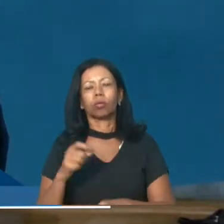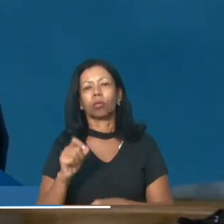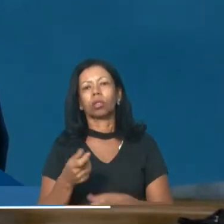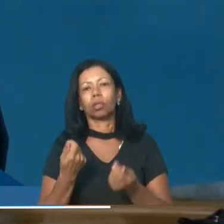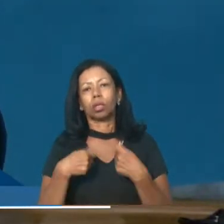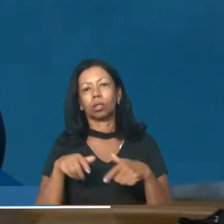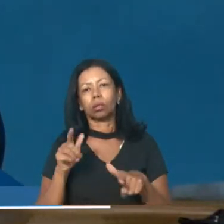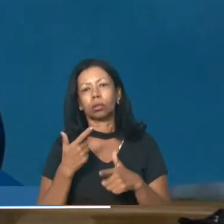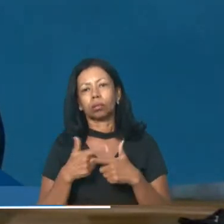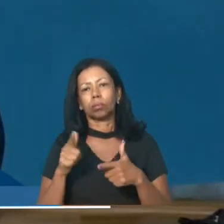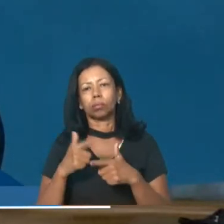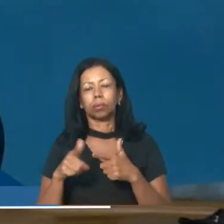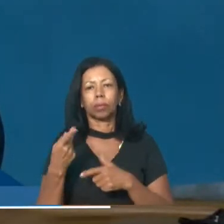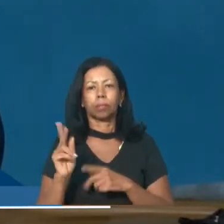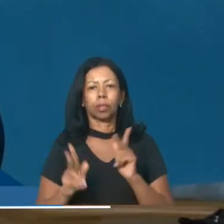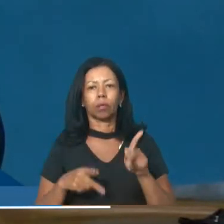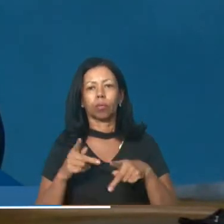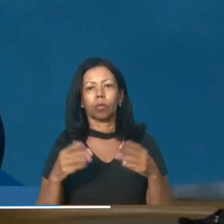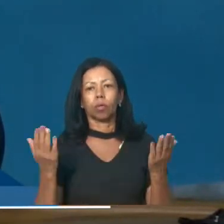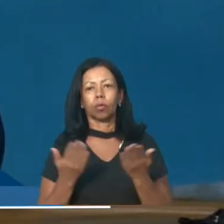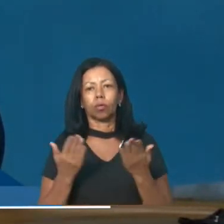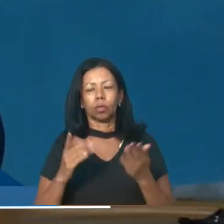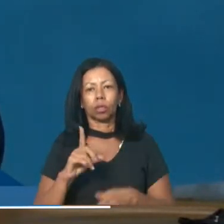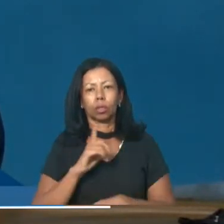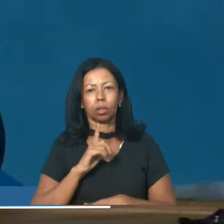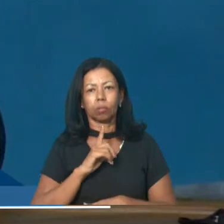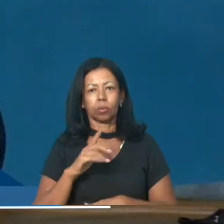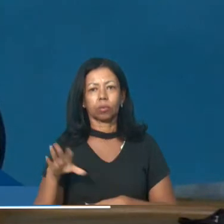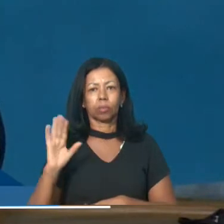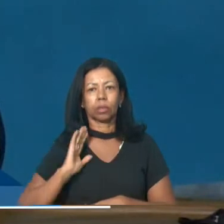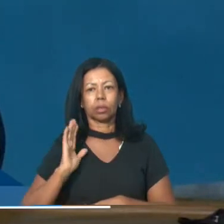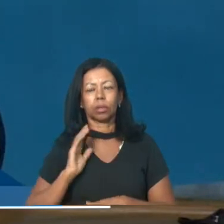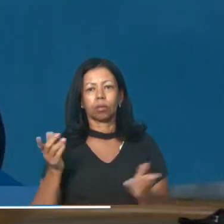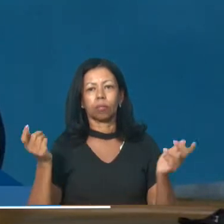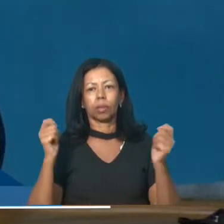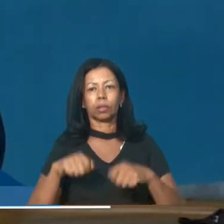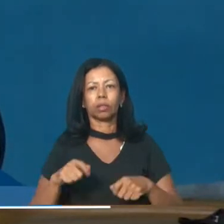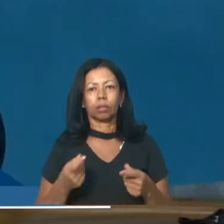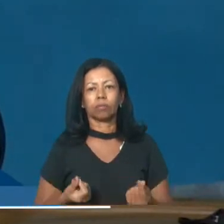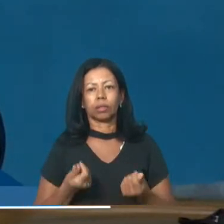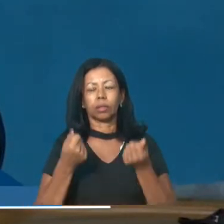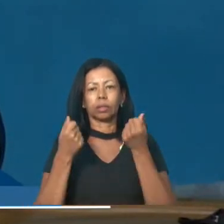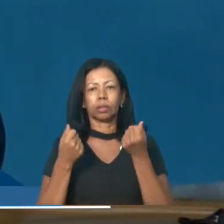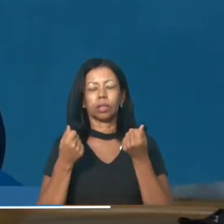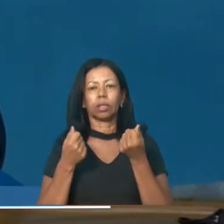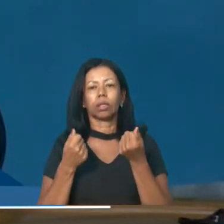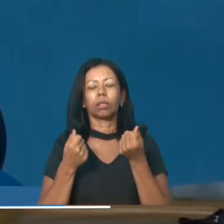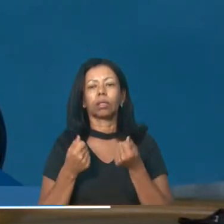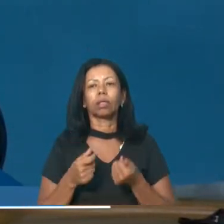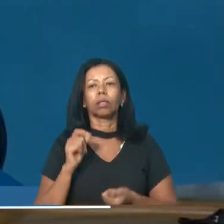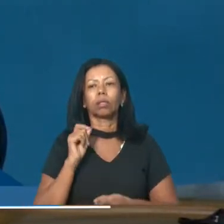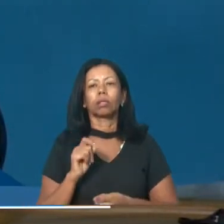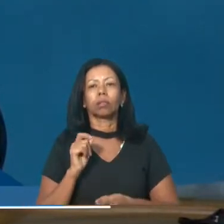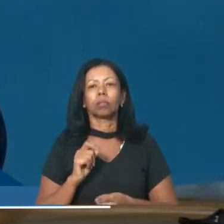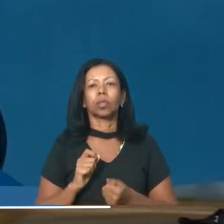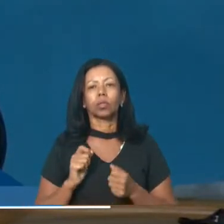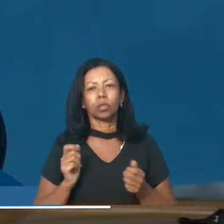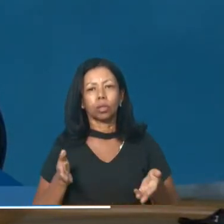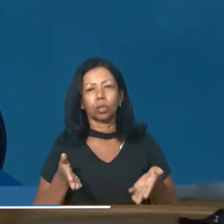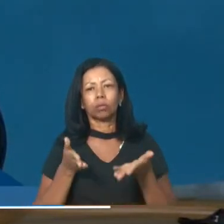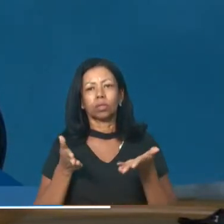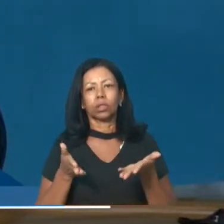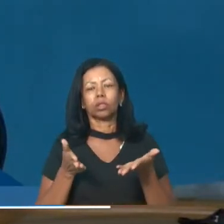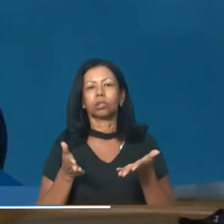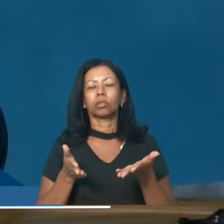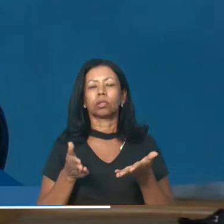prejudica a população. E nós sabemos que hoje nós temos uma cidade com capacidade financeira suficiente para investir na